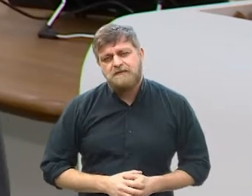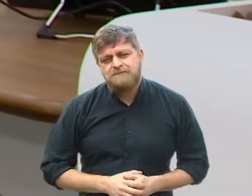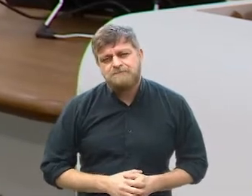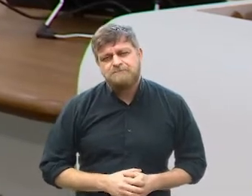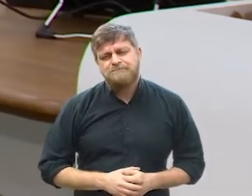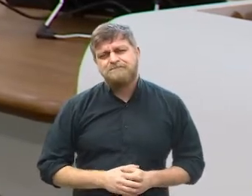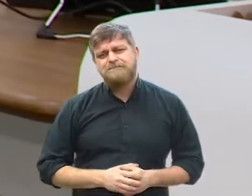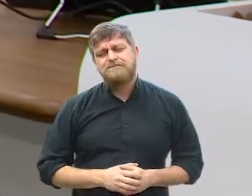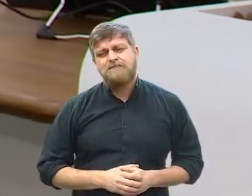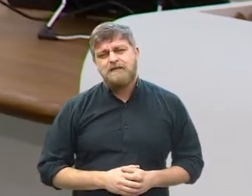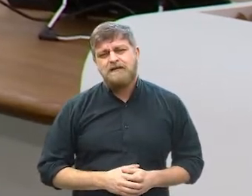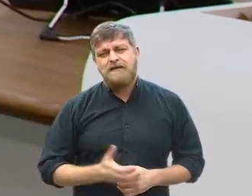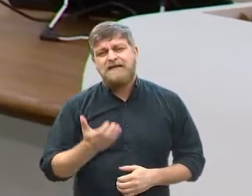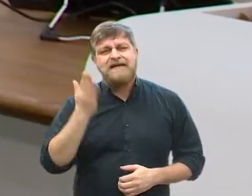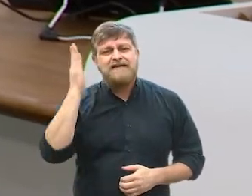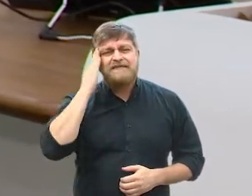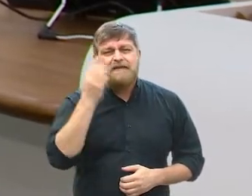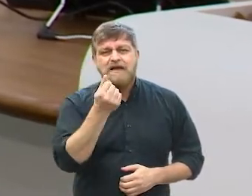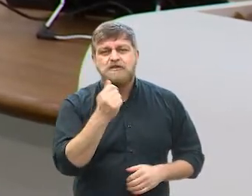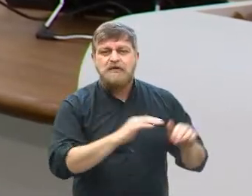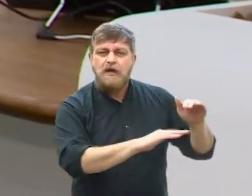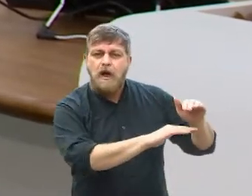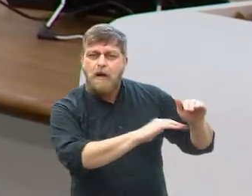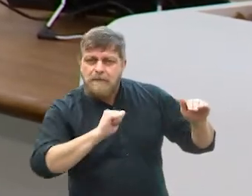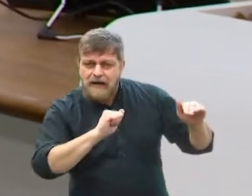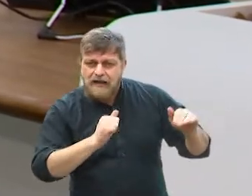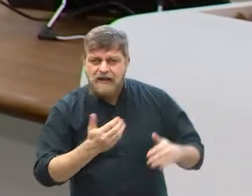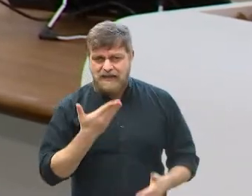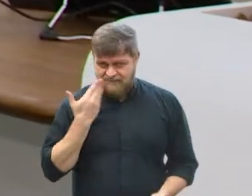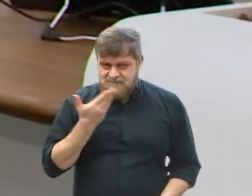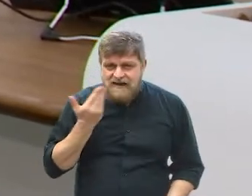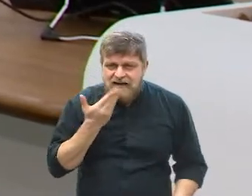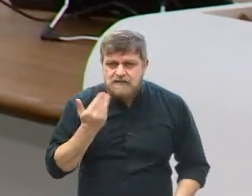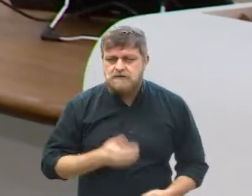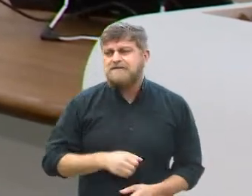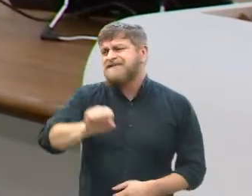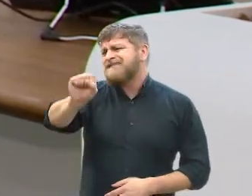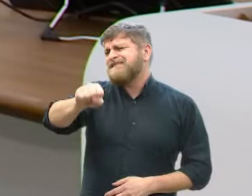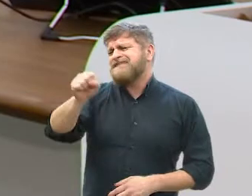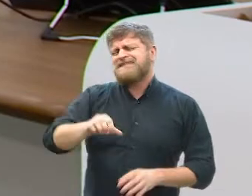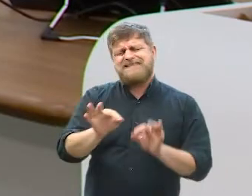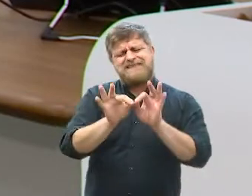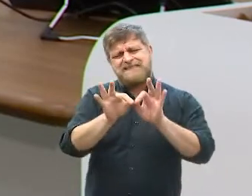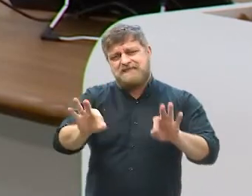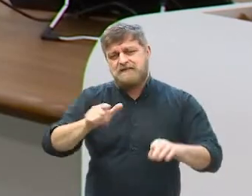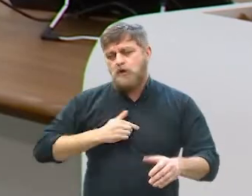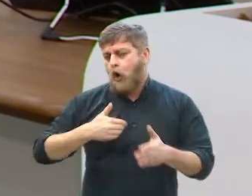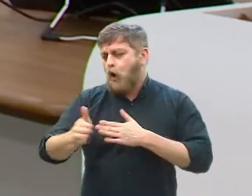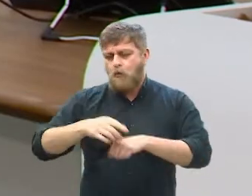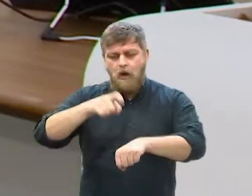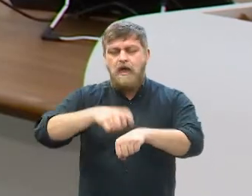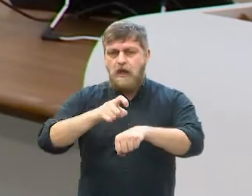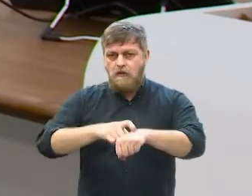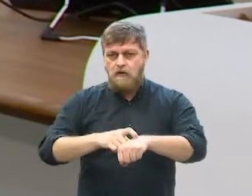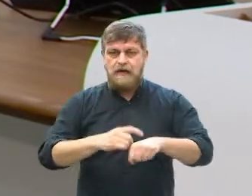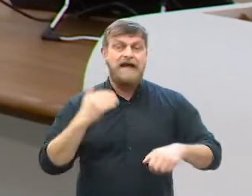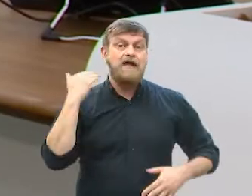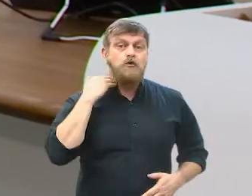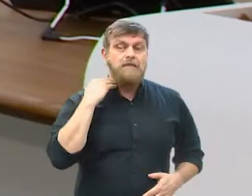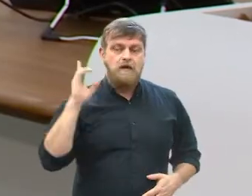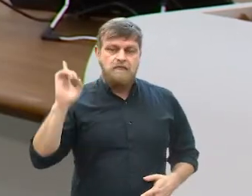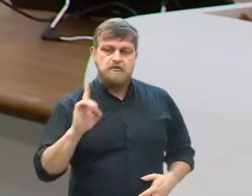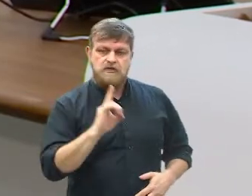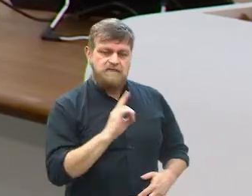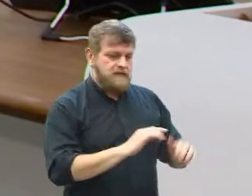E com relação à retirada desse dinheiro, também é facilitada. Facilitado, você pode tirar a qualquer momento. Então